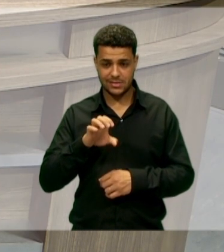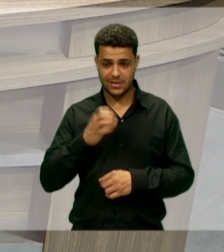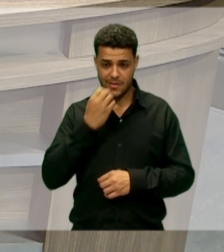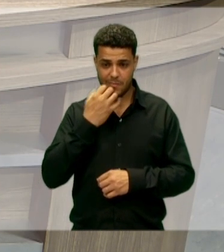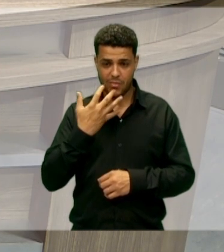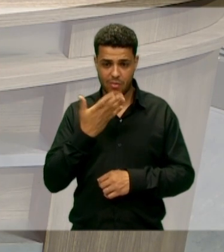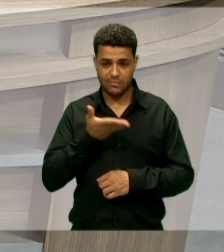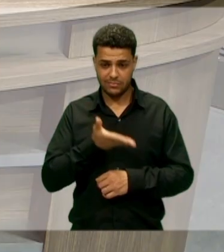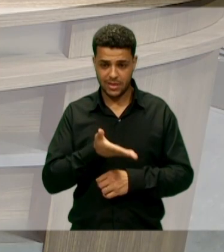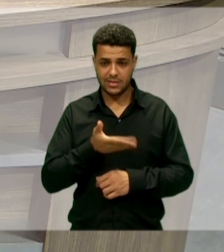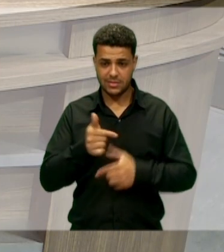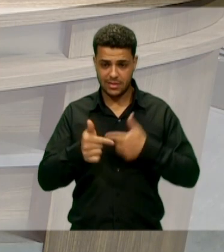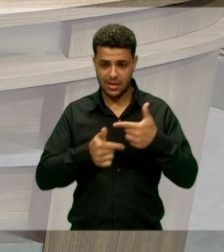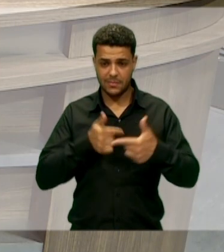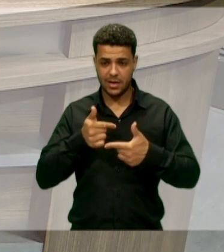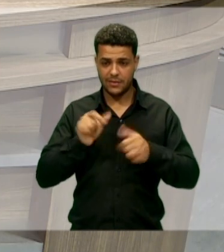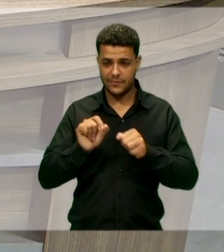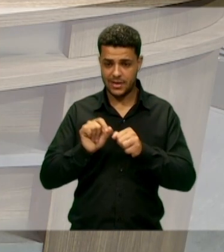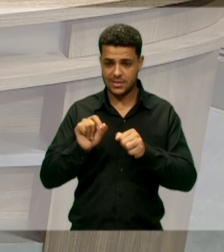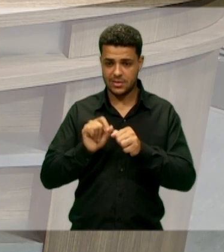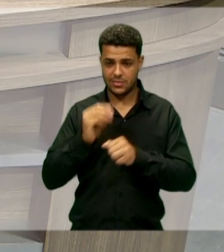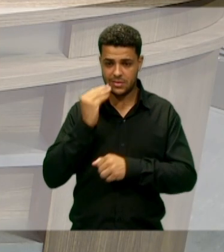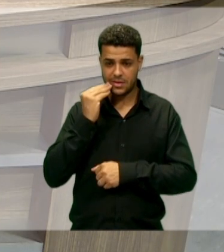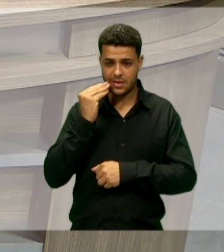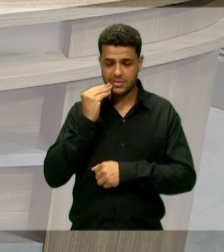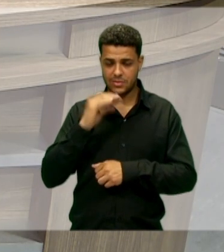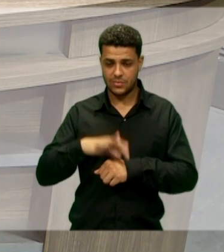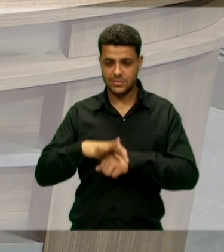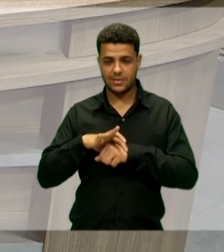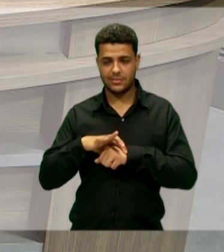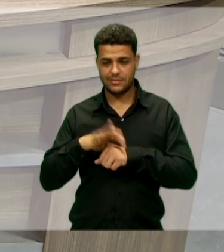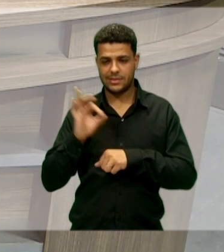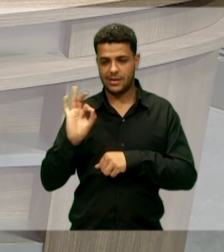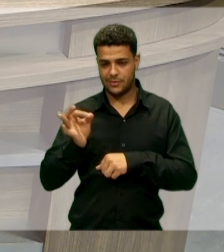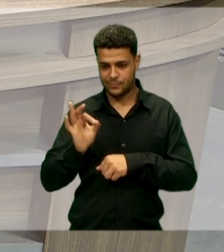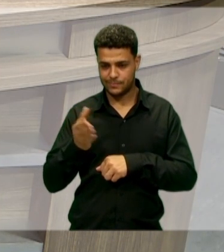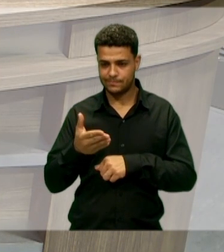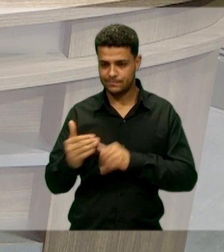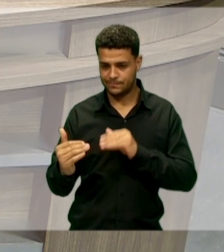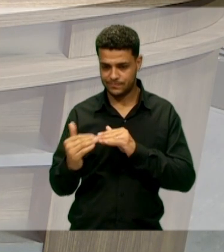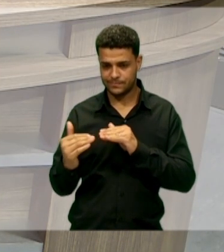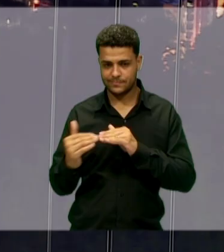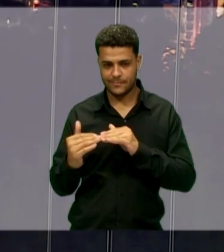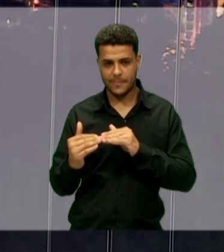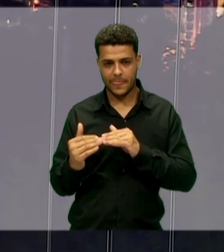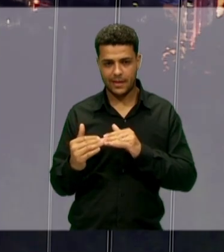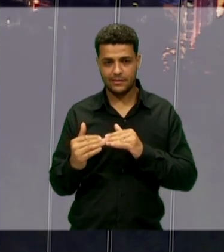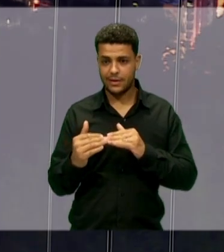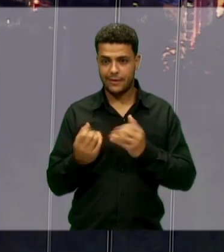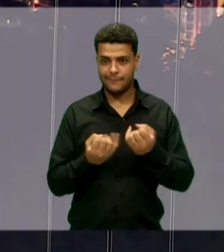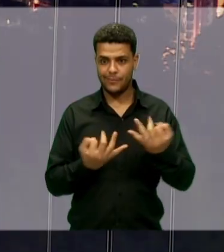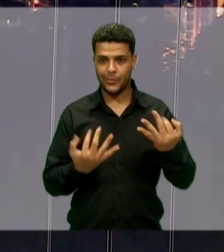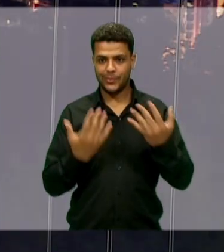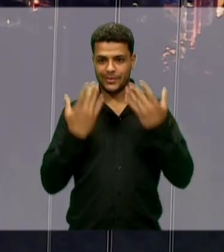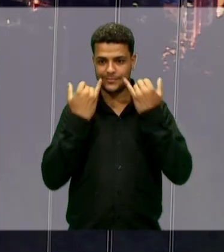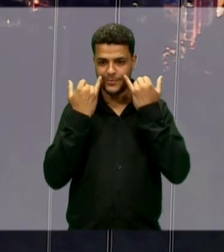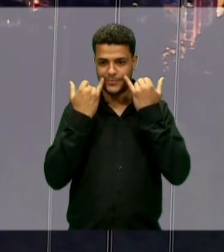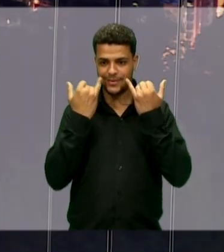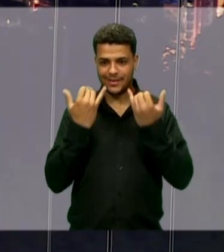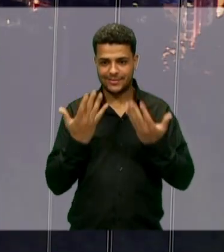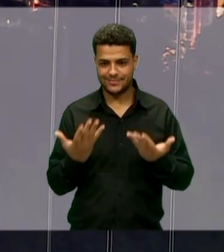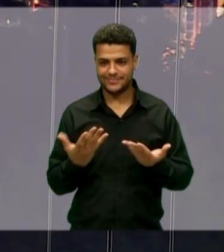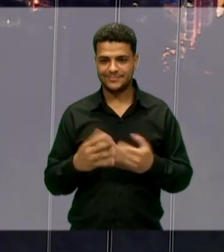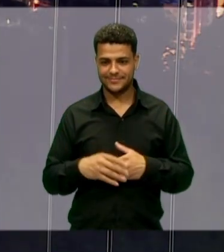trouxe, que é poder fazer esse teste, né? Exatamente. Com segurança. Exatamente. Nossa, é muita novidade,